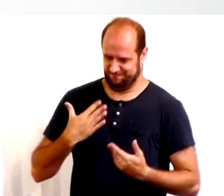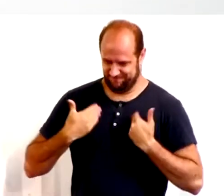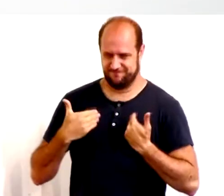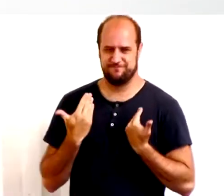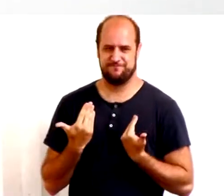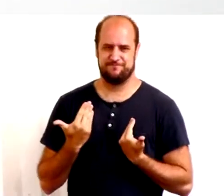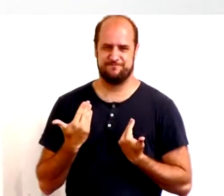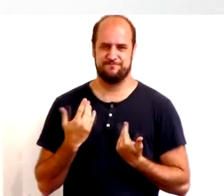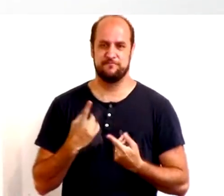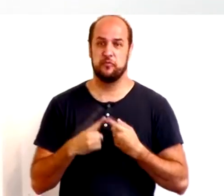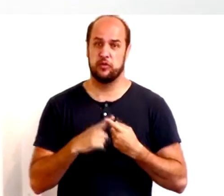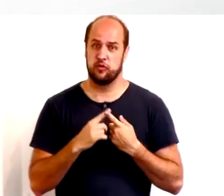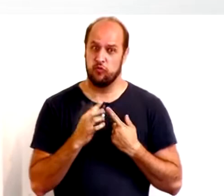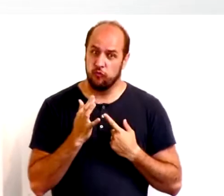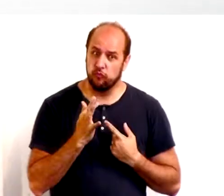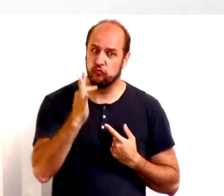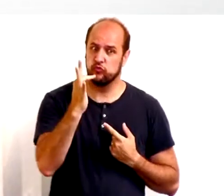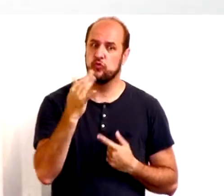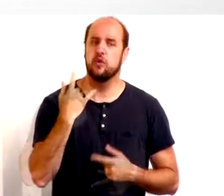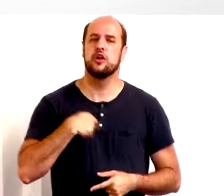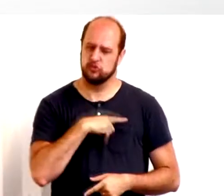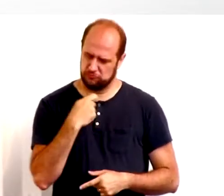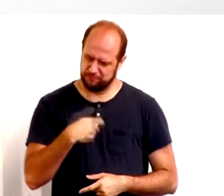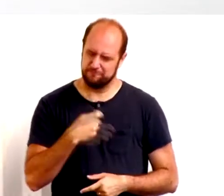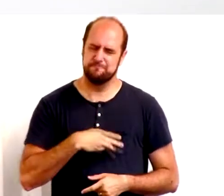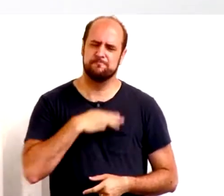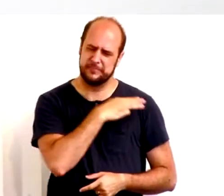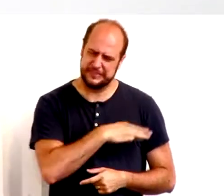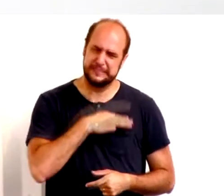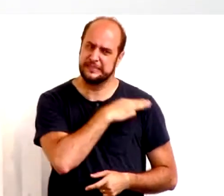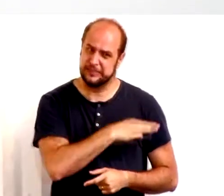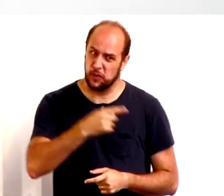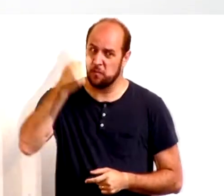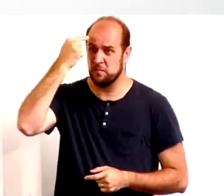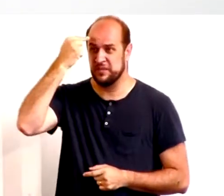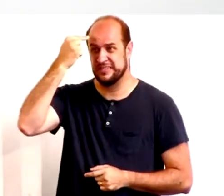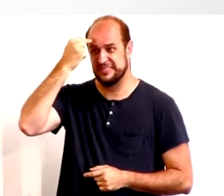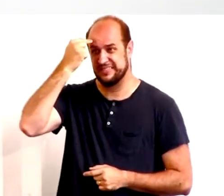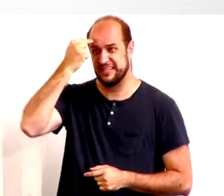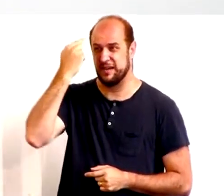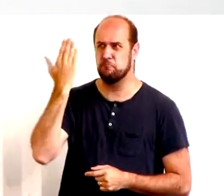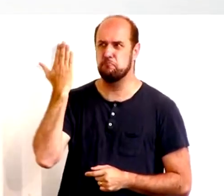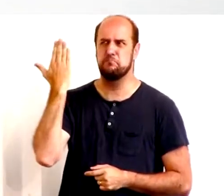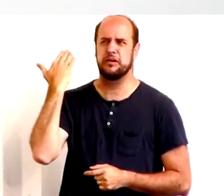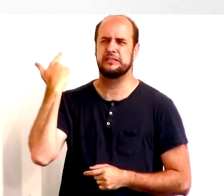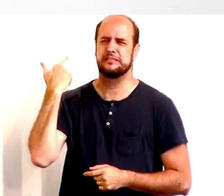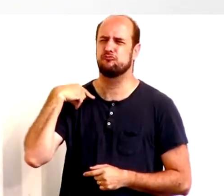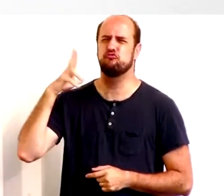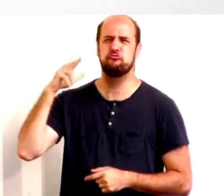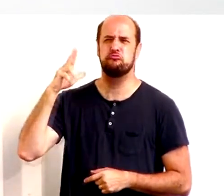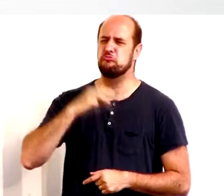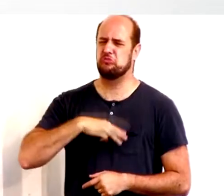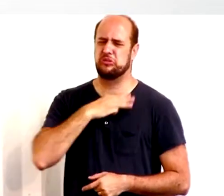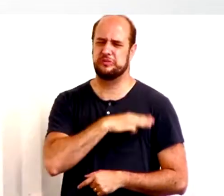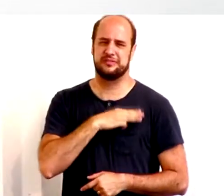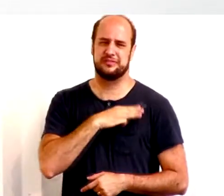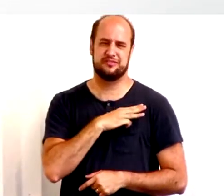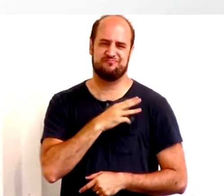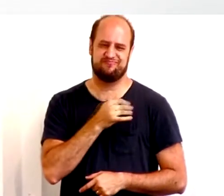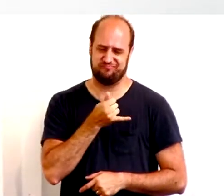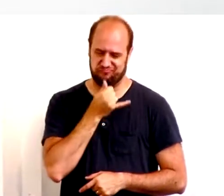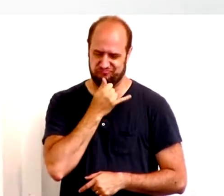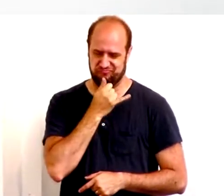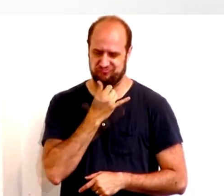missões, nós vamos ter dó de nós mesmos. Nós vamos nos entristecer de tal maneira, porque nós recebemos a mesma palavra,